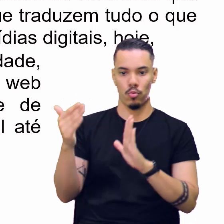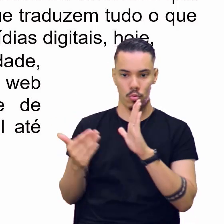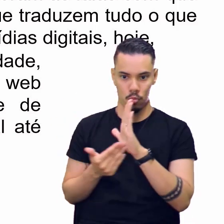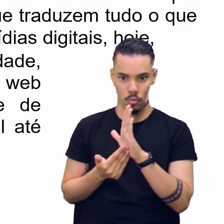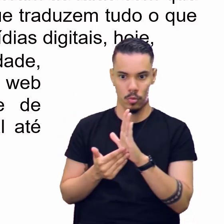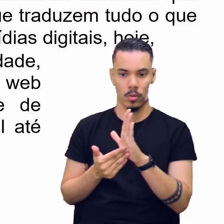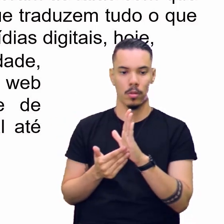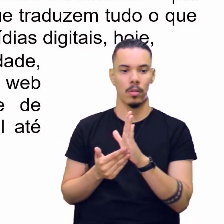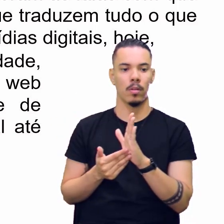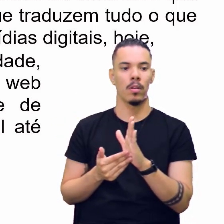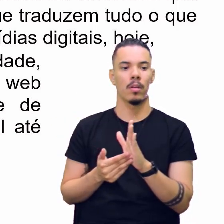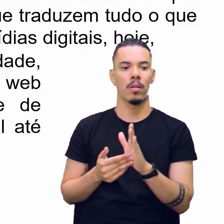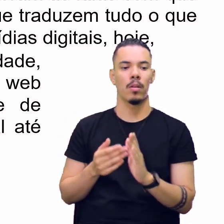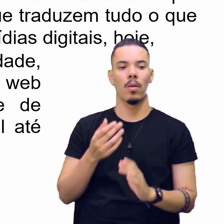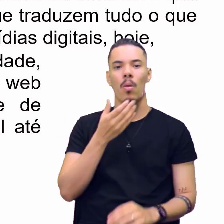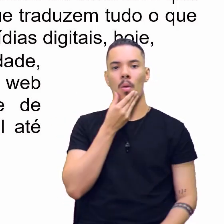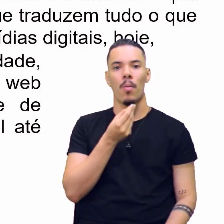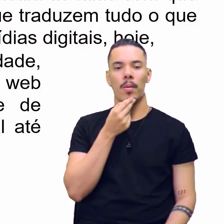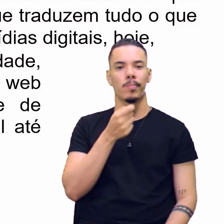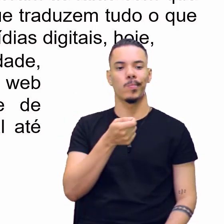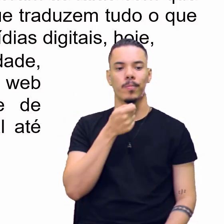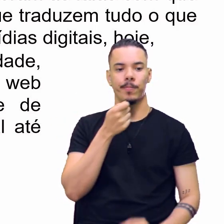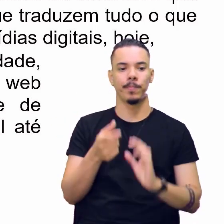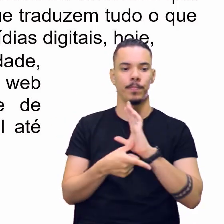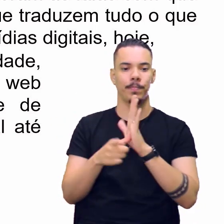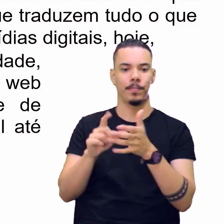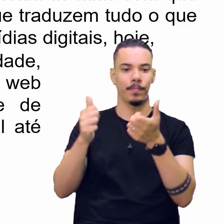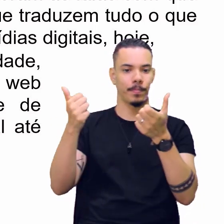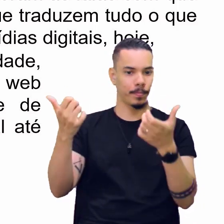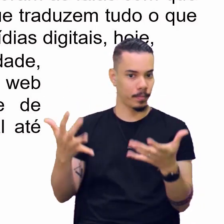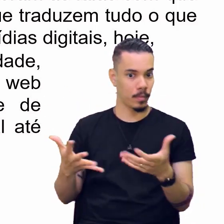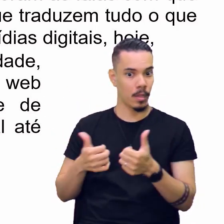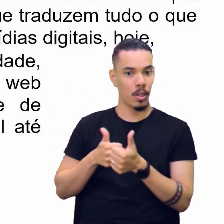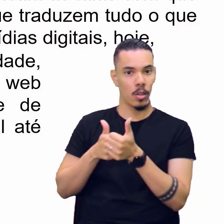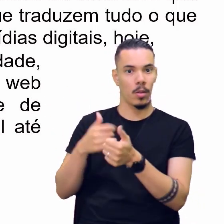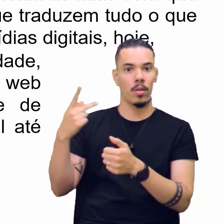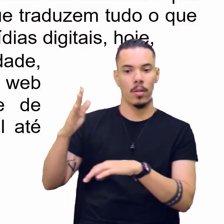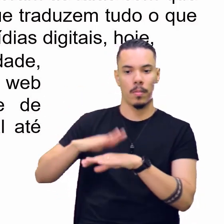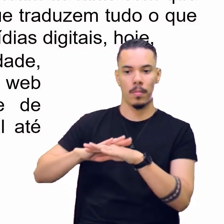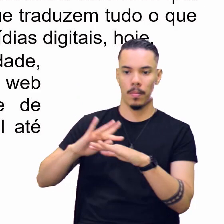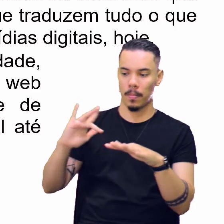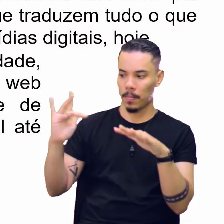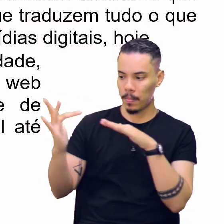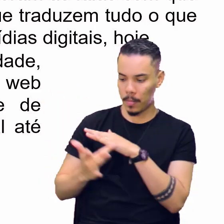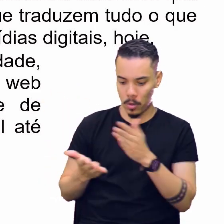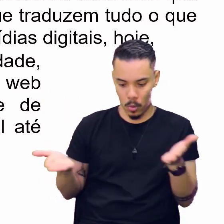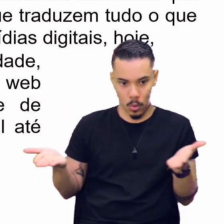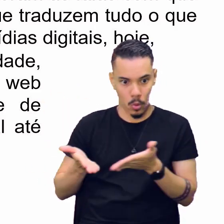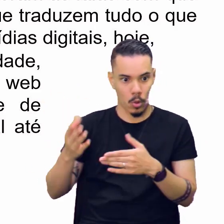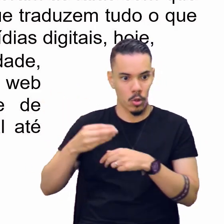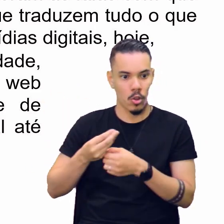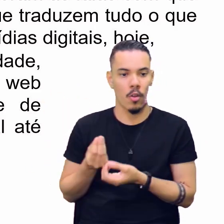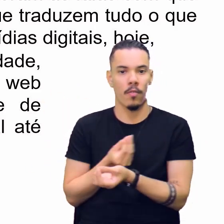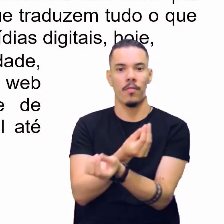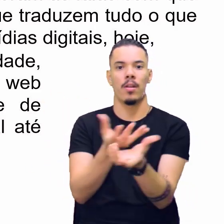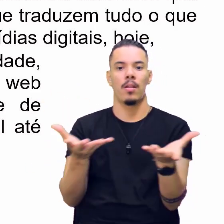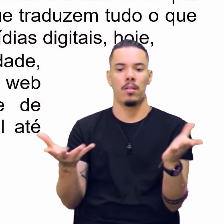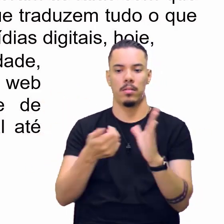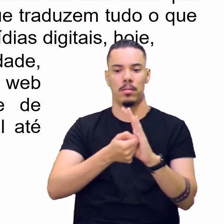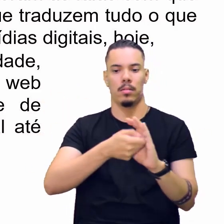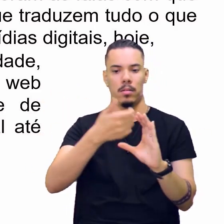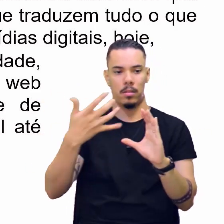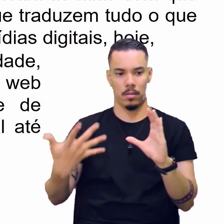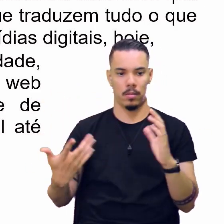na noite do evento. Segundo ele, as mídias digitais hoje oferecem características